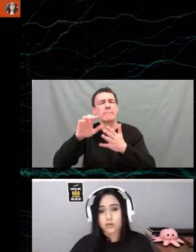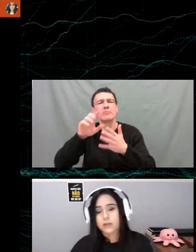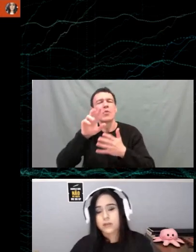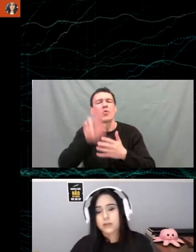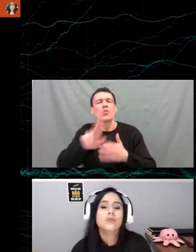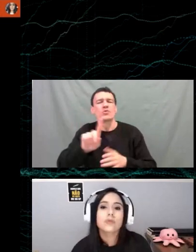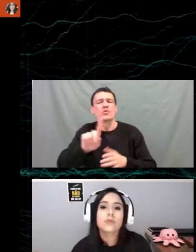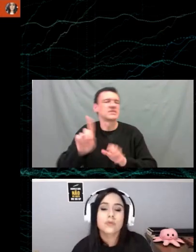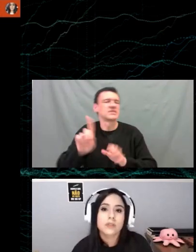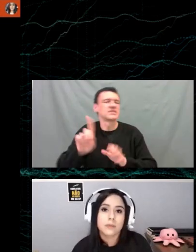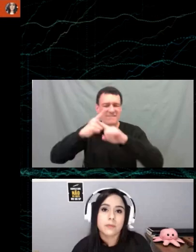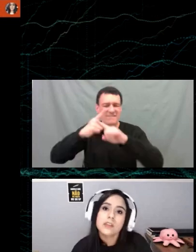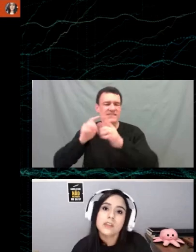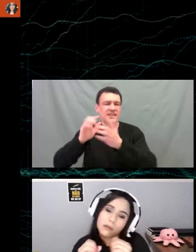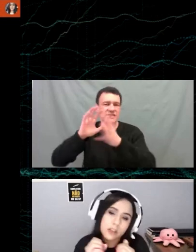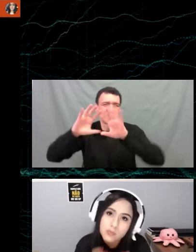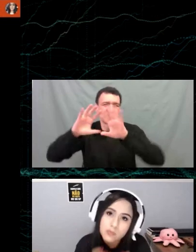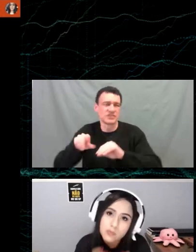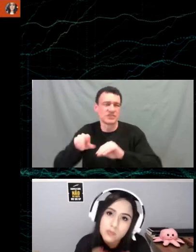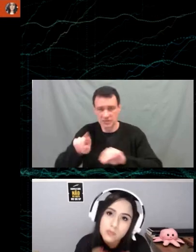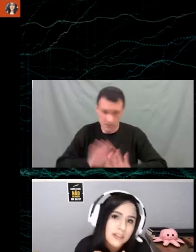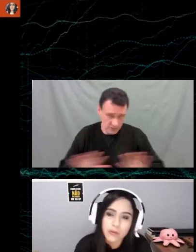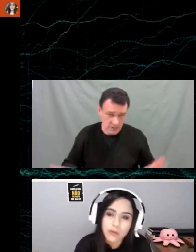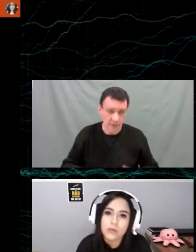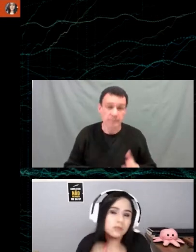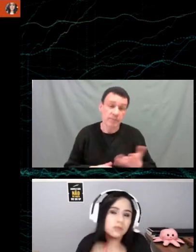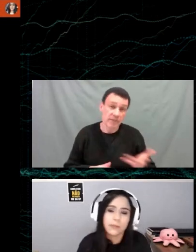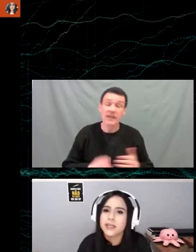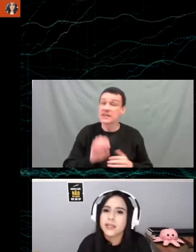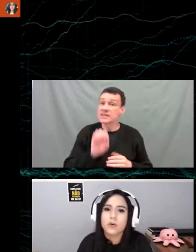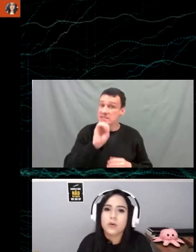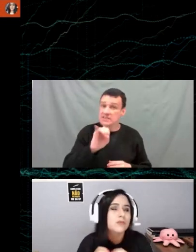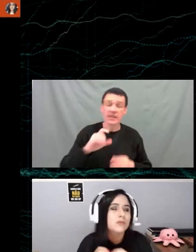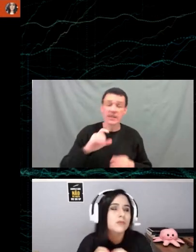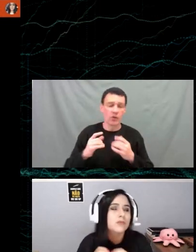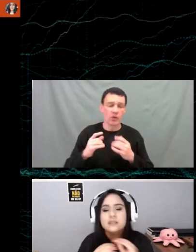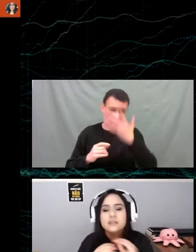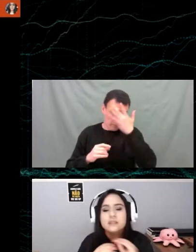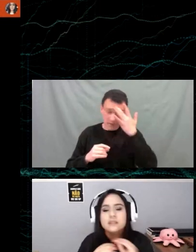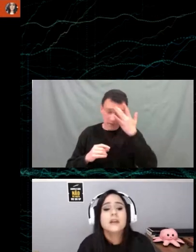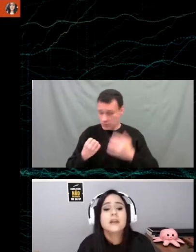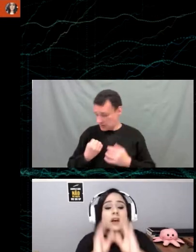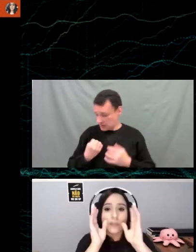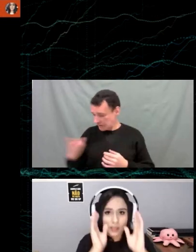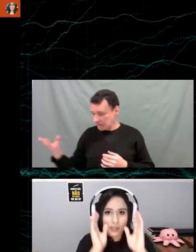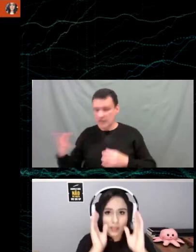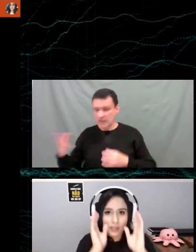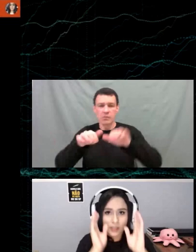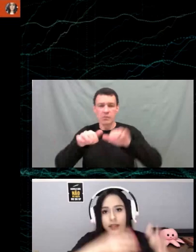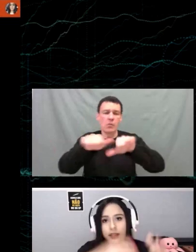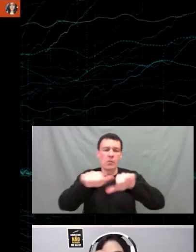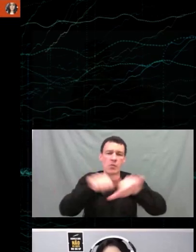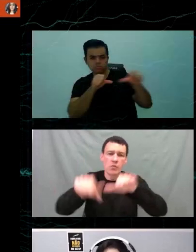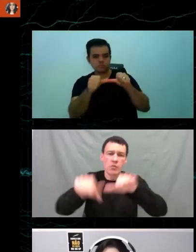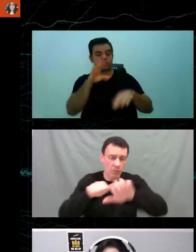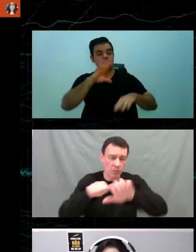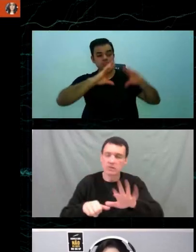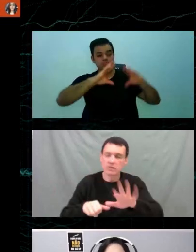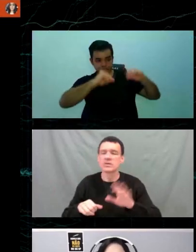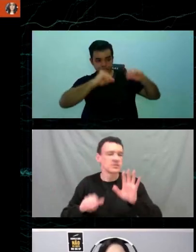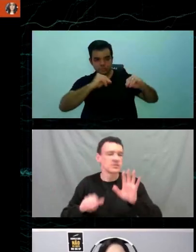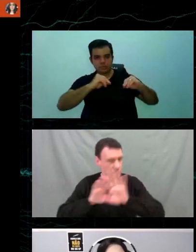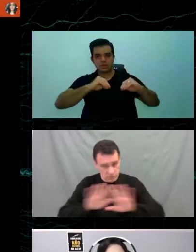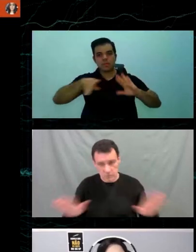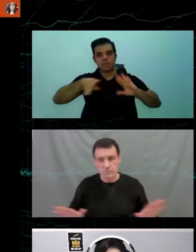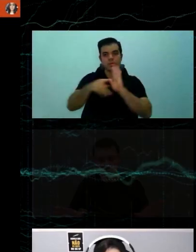mais de uma pessoa que mexe no teu, no, nos Zabbix, que administra ali, faz configurações, aplica coisas, mudanças e etc., você desabilita e deixa com que